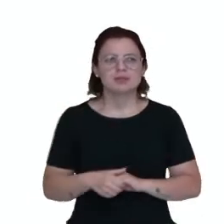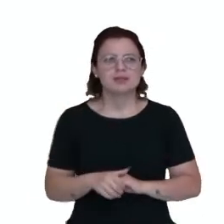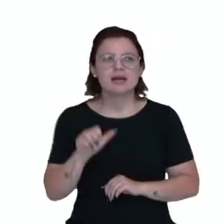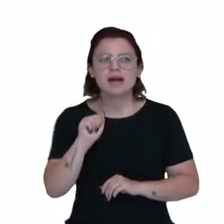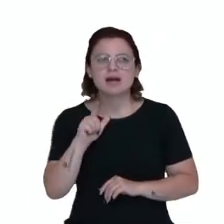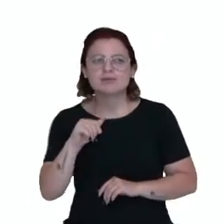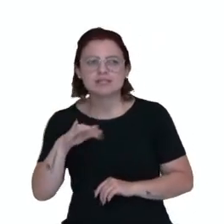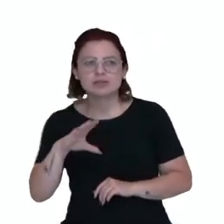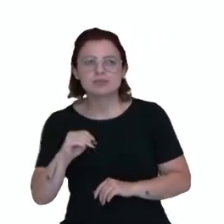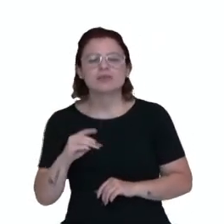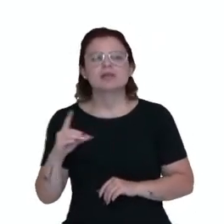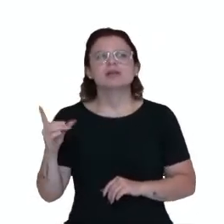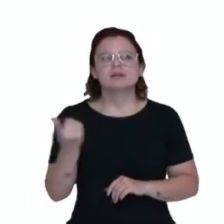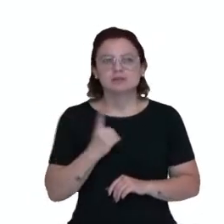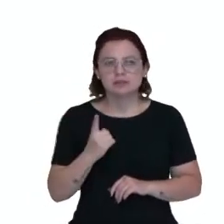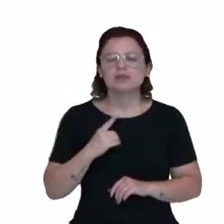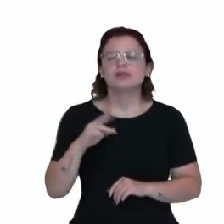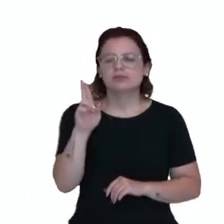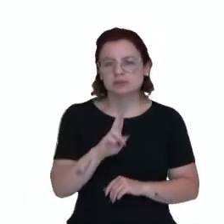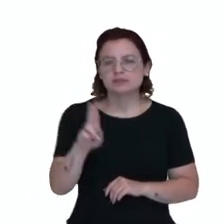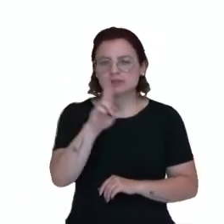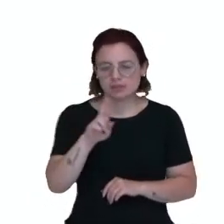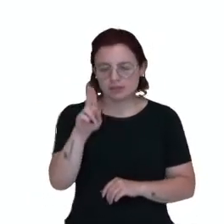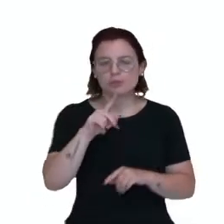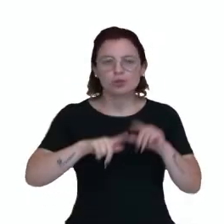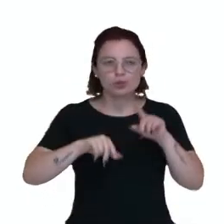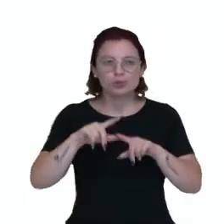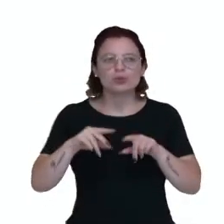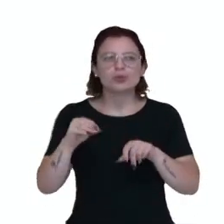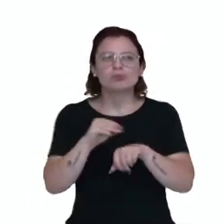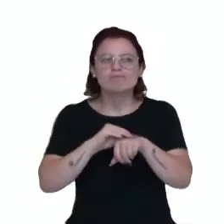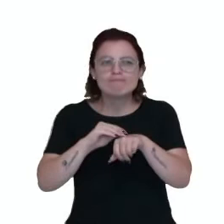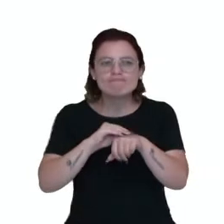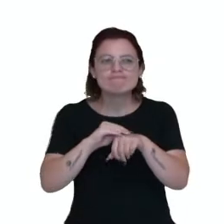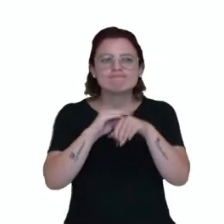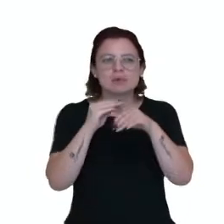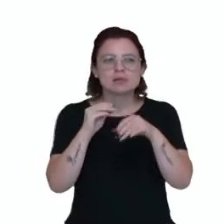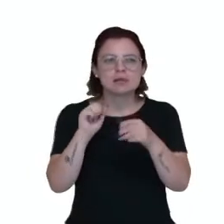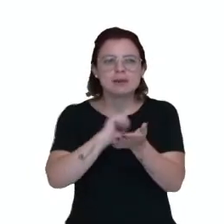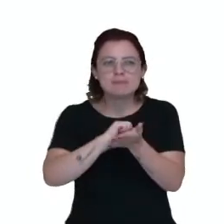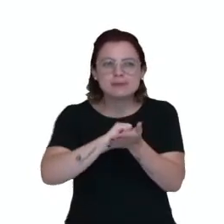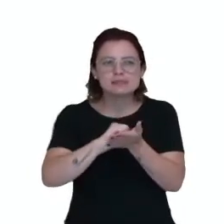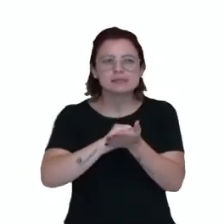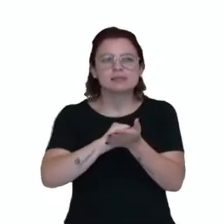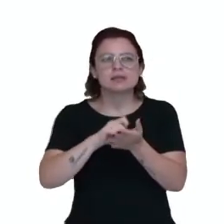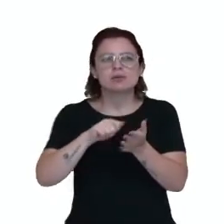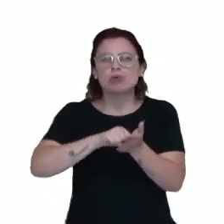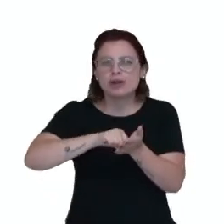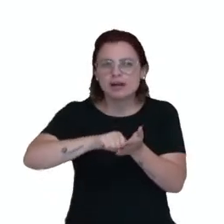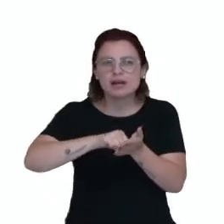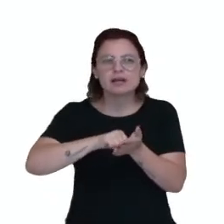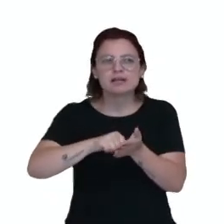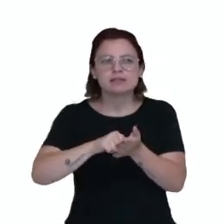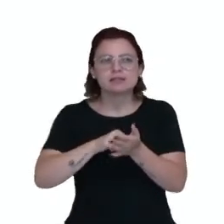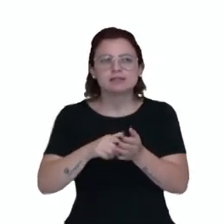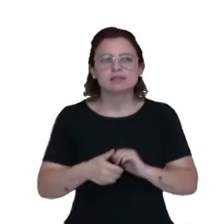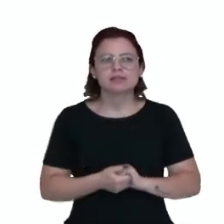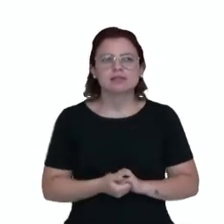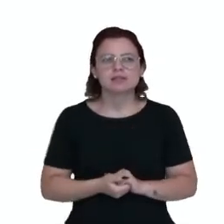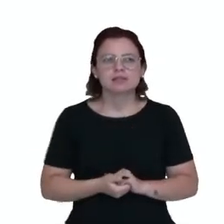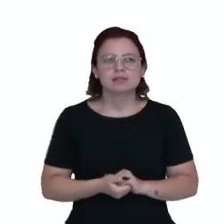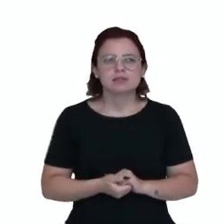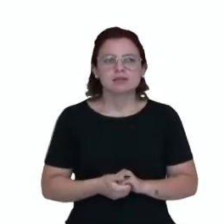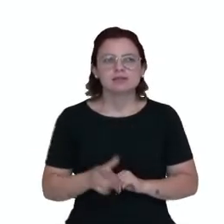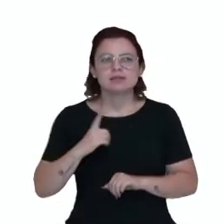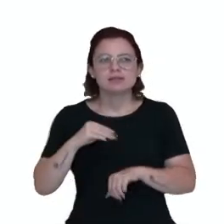de produtos como explosivos, solventes industriais, plásticos de borracha sintética, na síntese de ácido